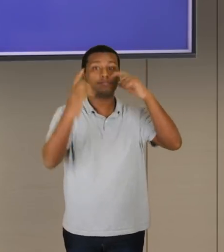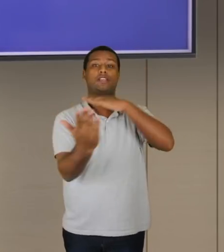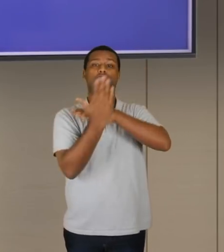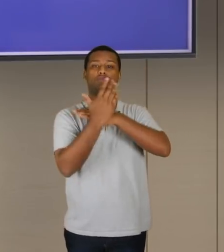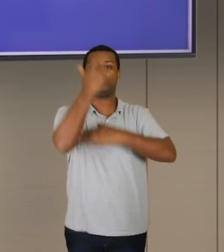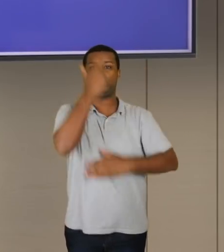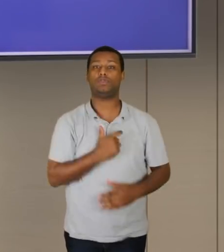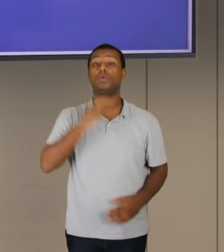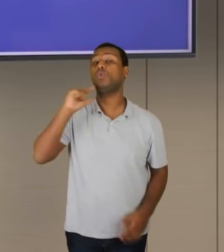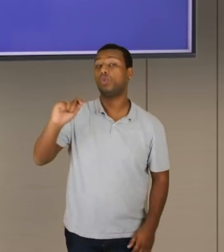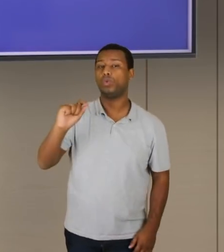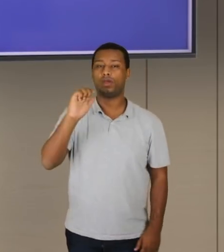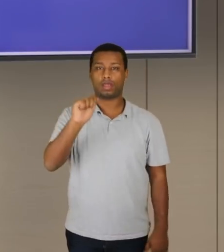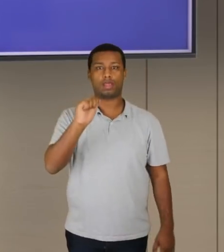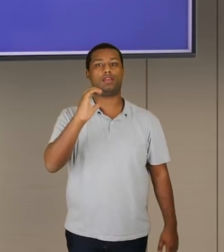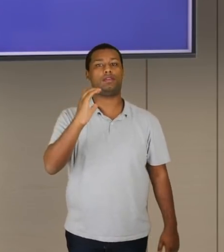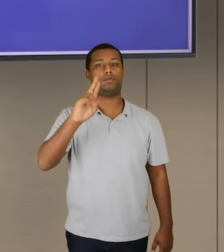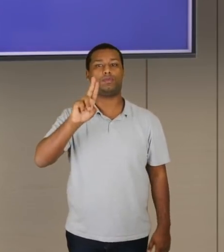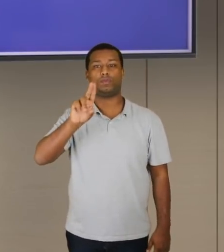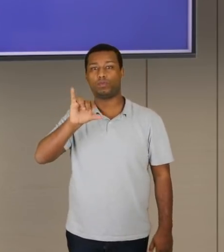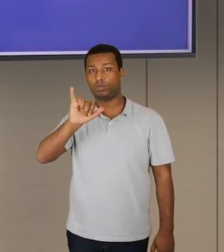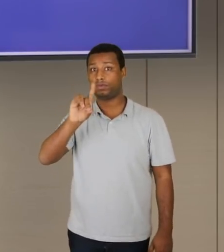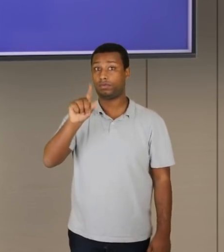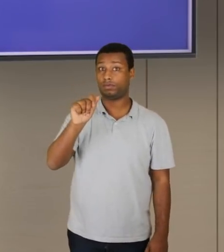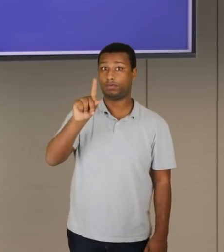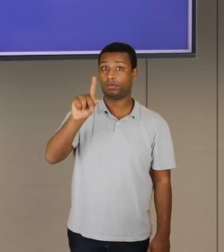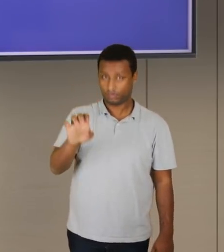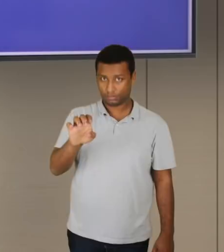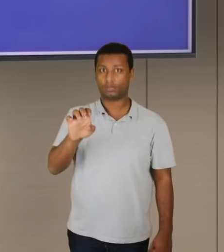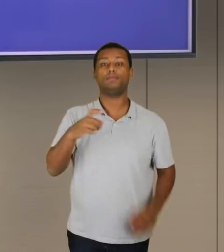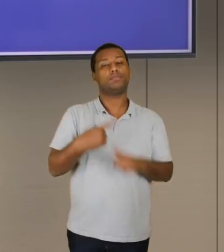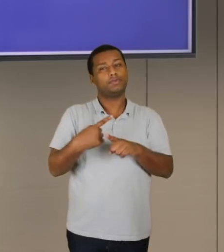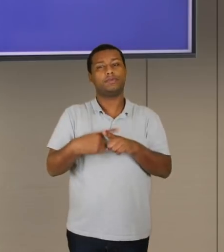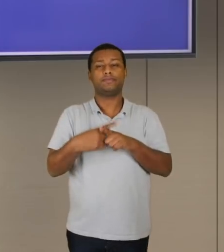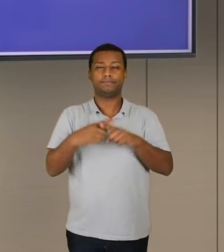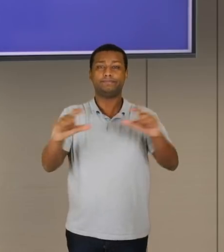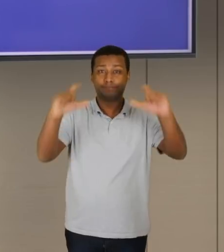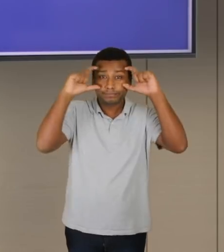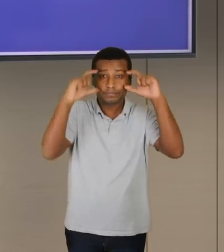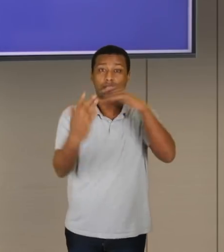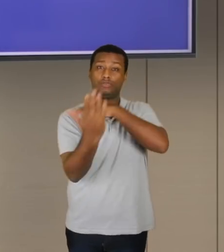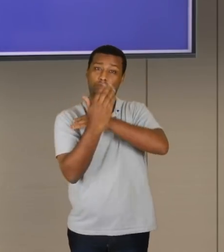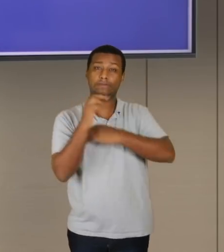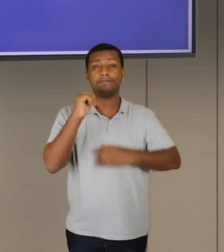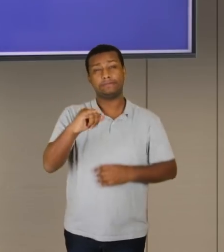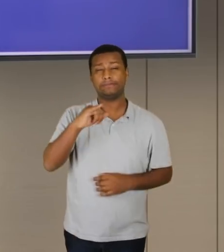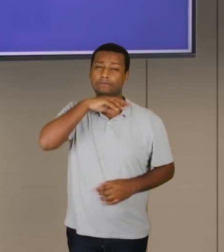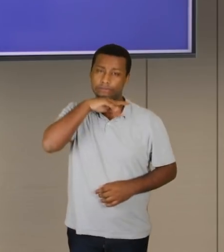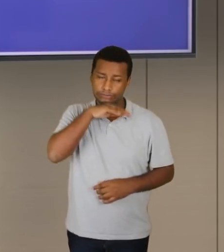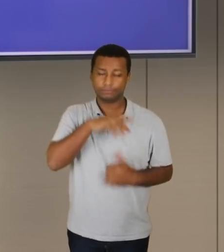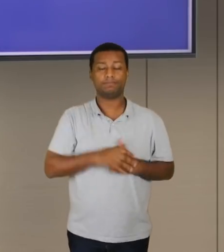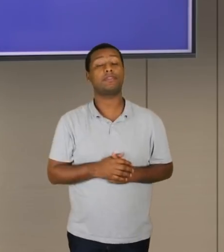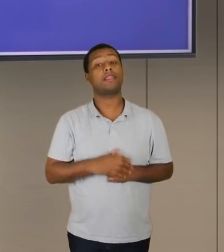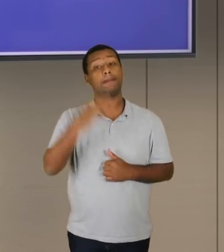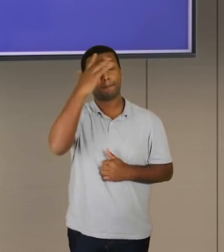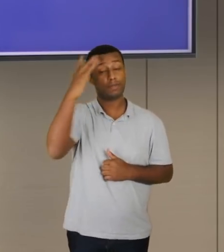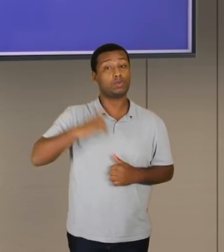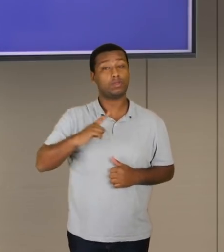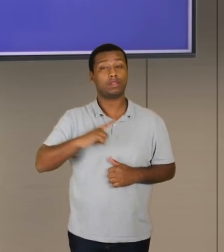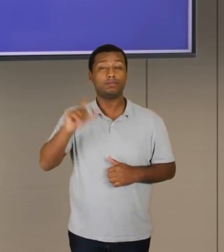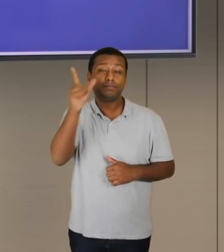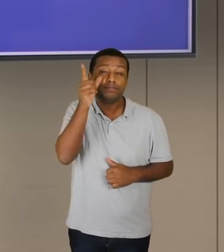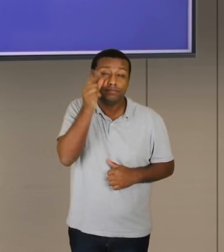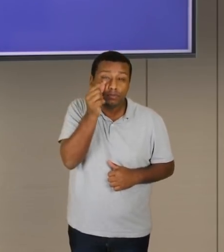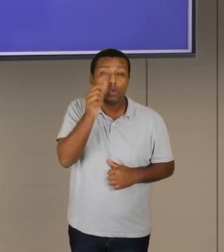baixa visão, eu tenho que saber se o comprometimento ele é de grau moderado, grave ou profundo, porque isso